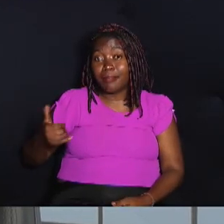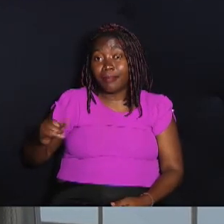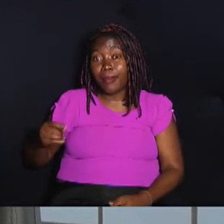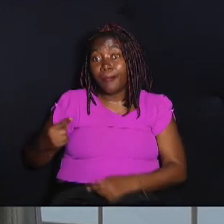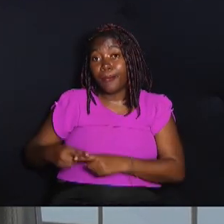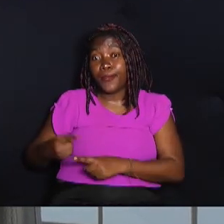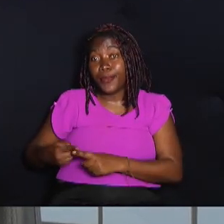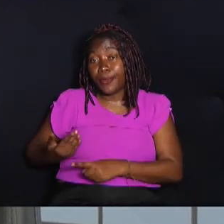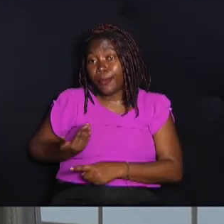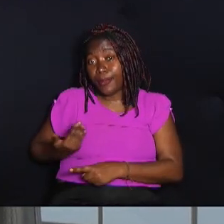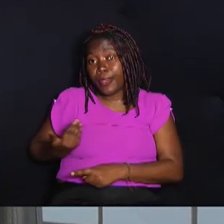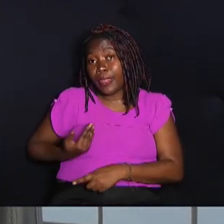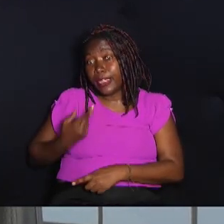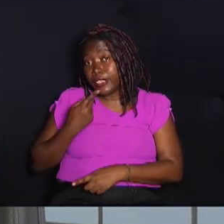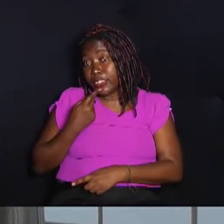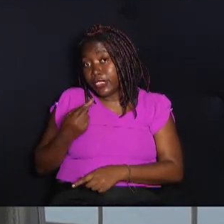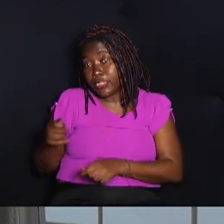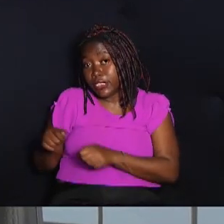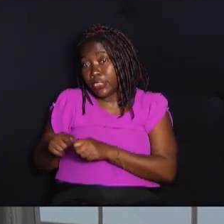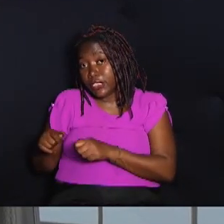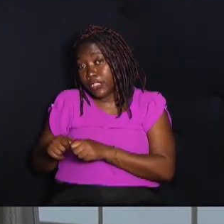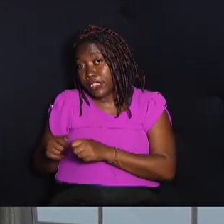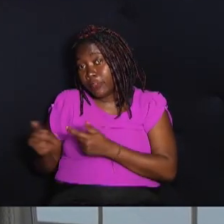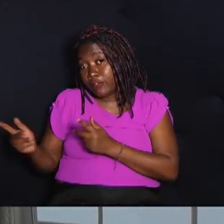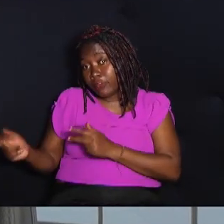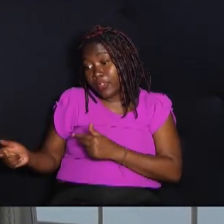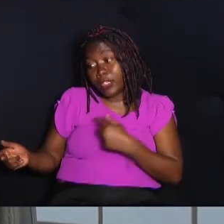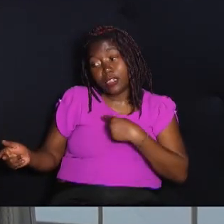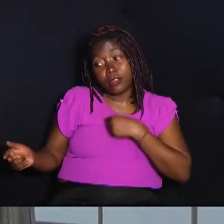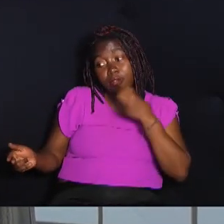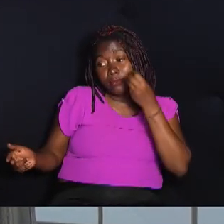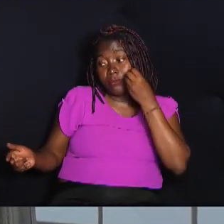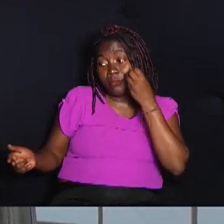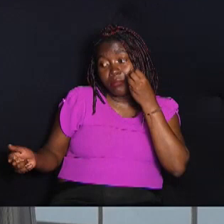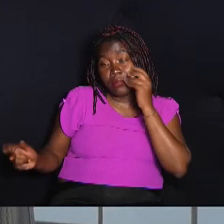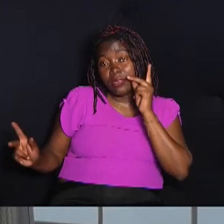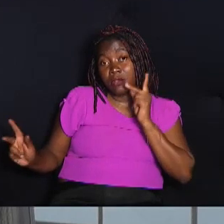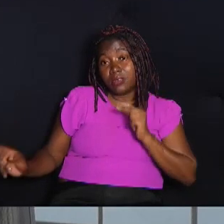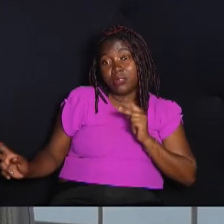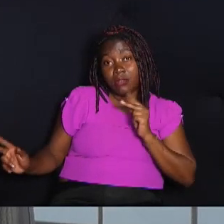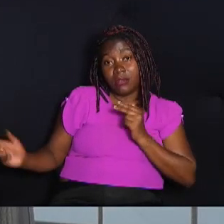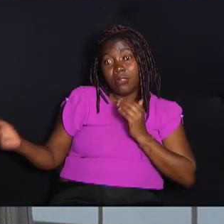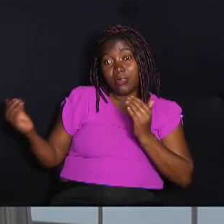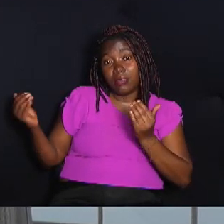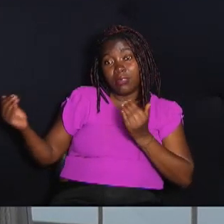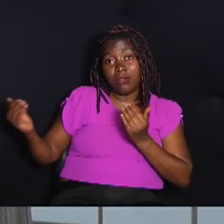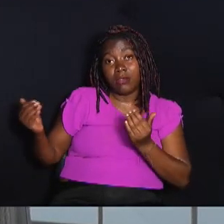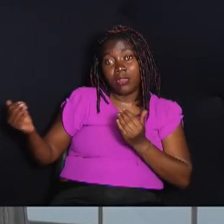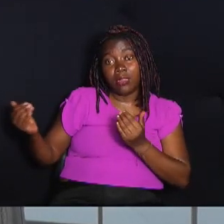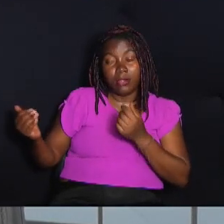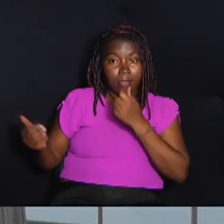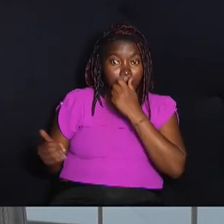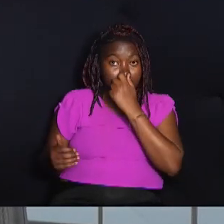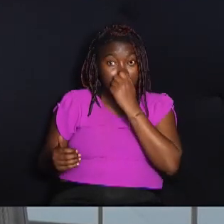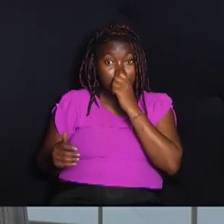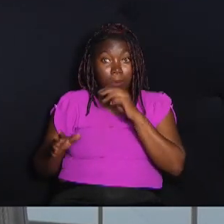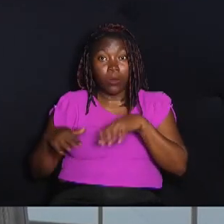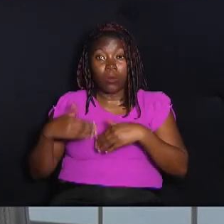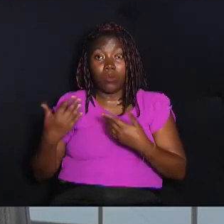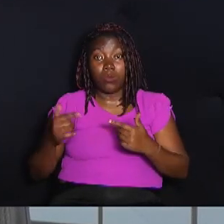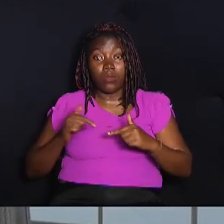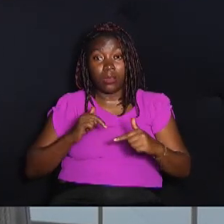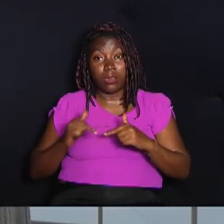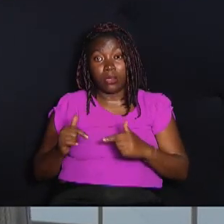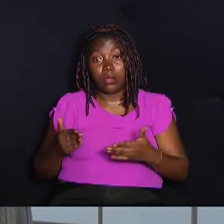que fez e eu preciso fazer também, né? A questão da comparação. Então, quando a gente trabalha isso dentro